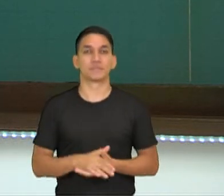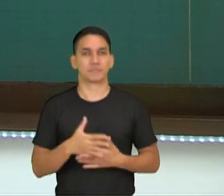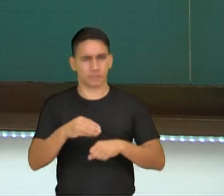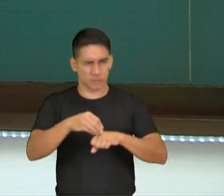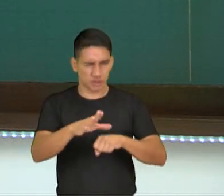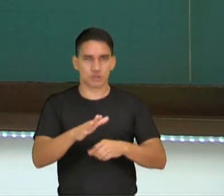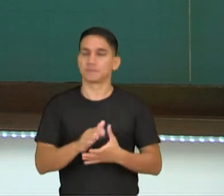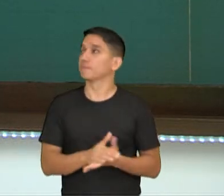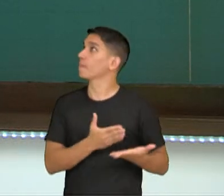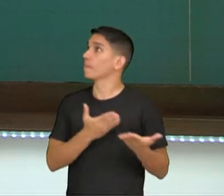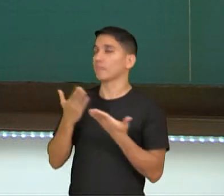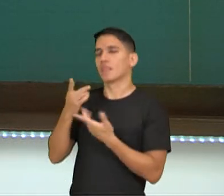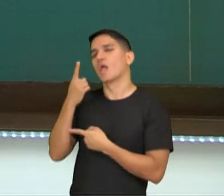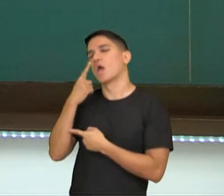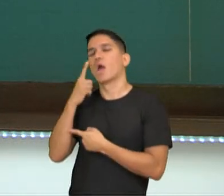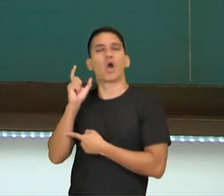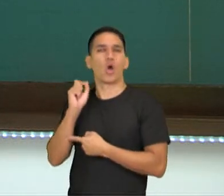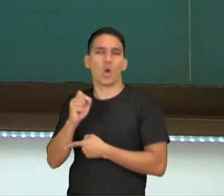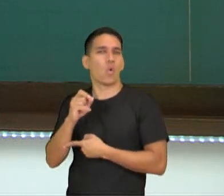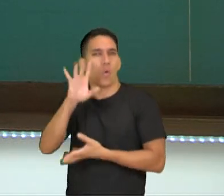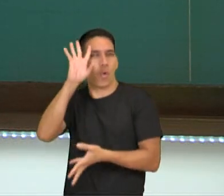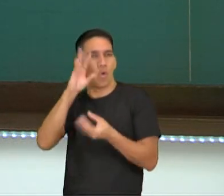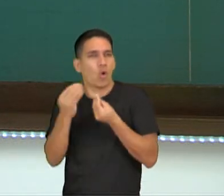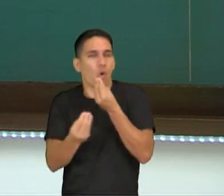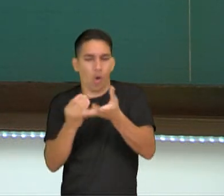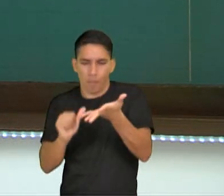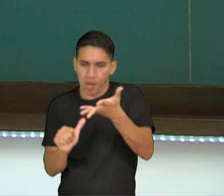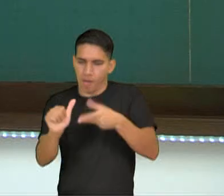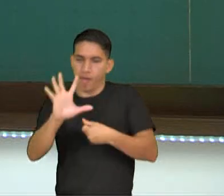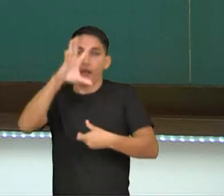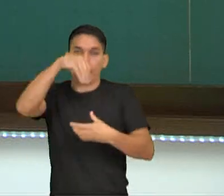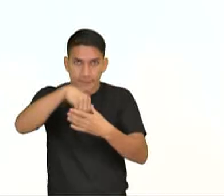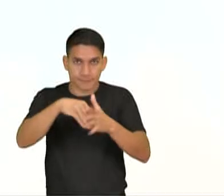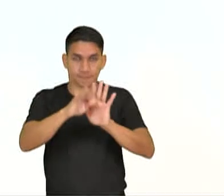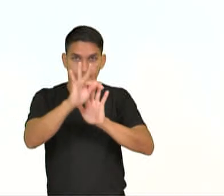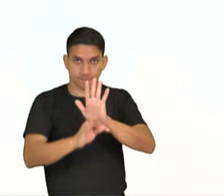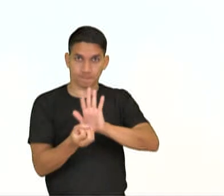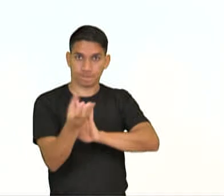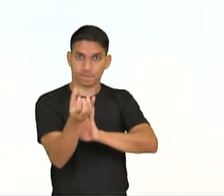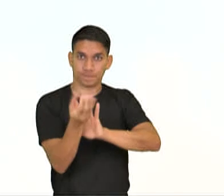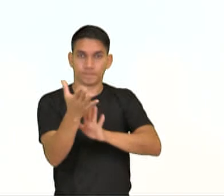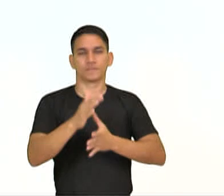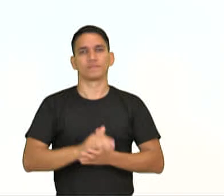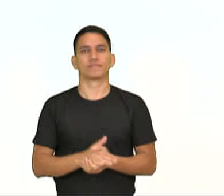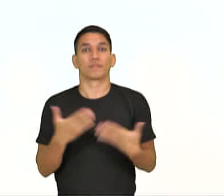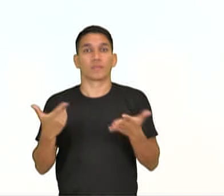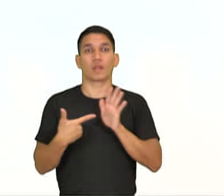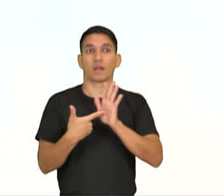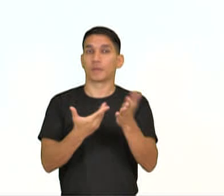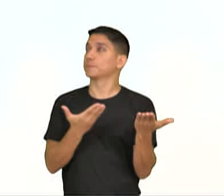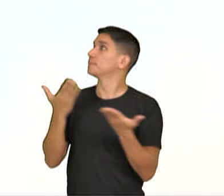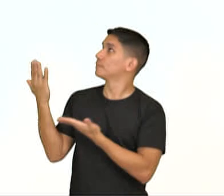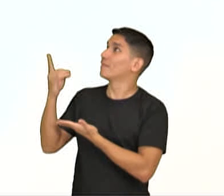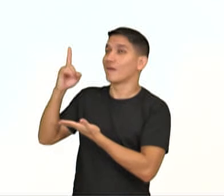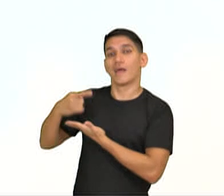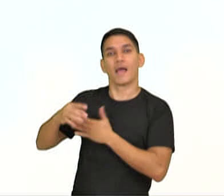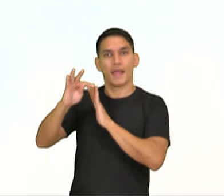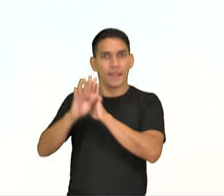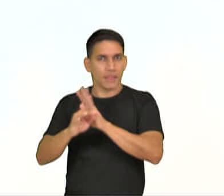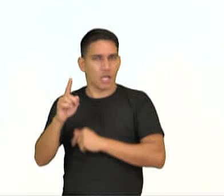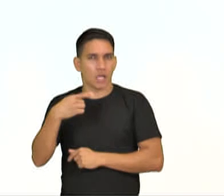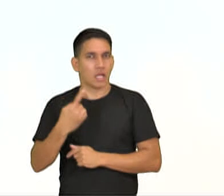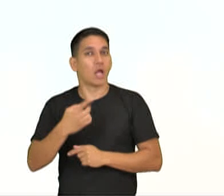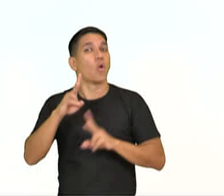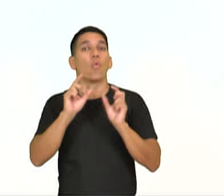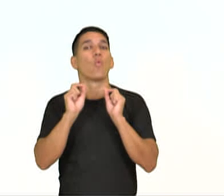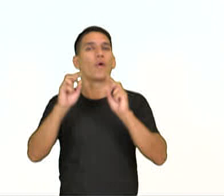gente entender um pouco mais hoje sobre esses elementos que constituem o texto informativo. Então eu trouxe aqui um texto para vocês, vamos ler aqui